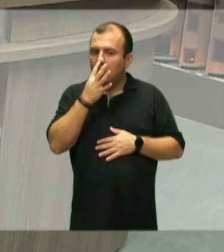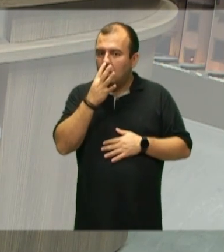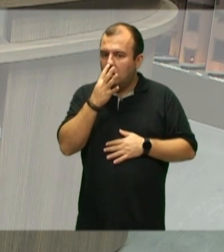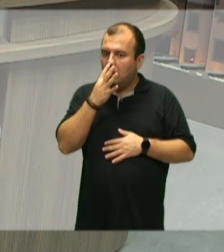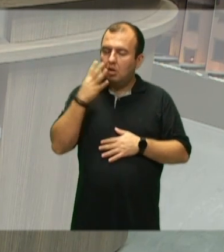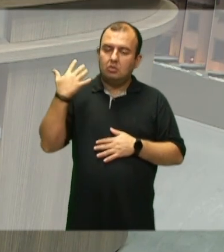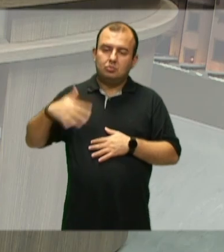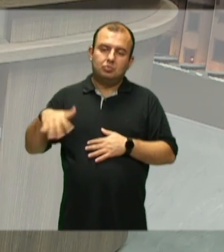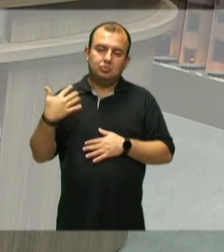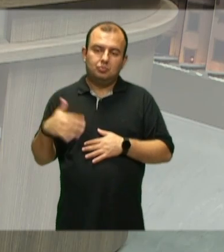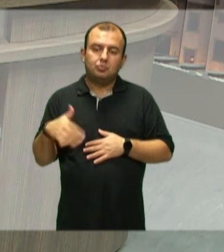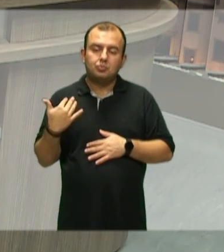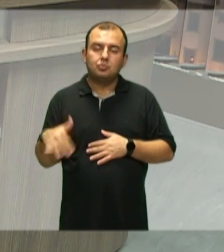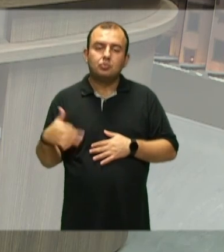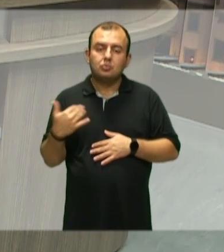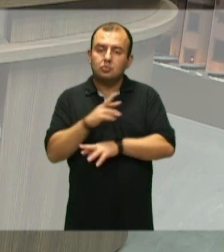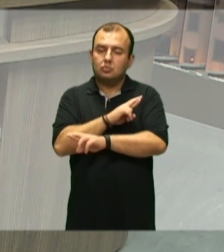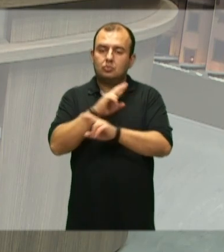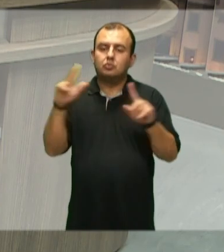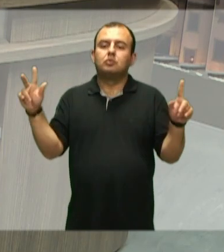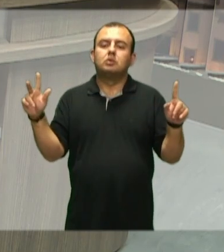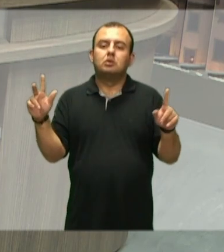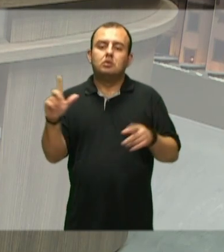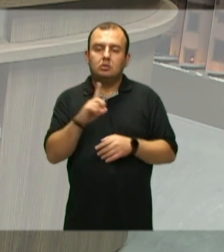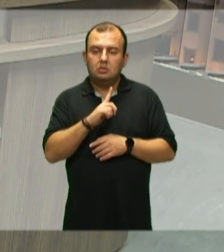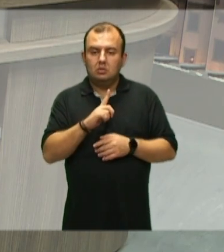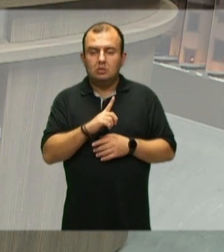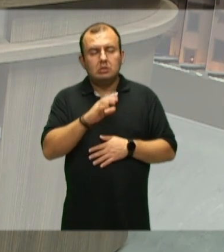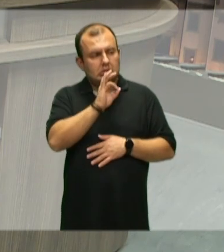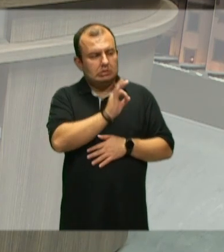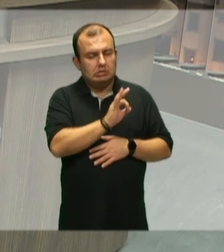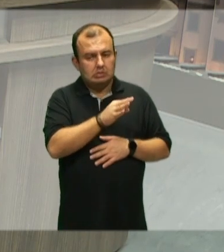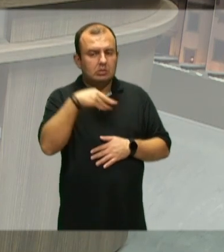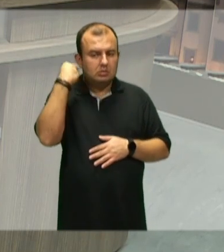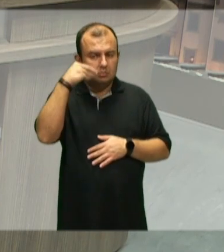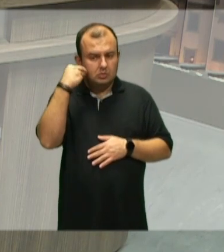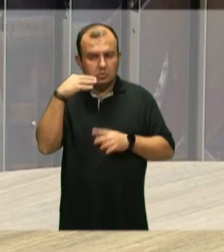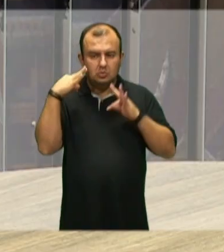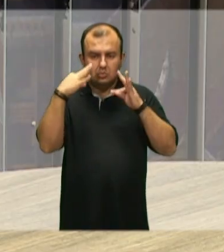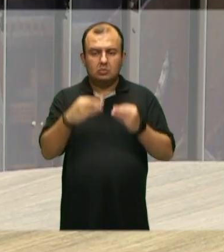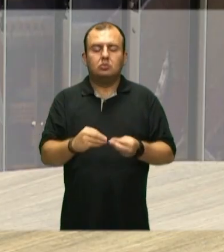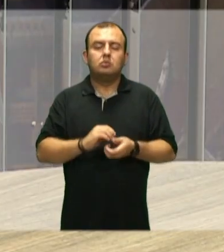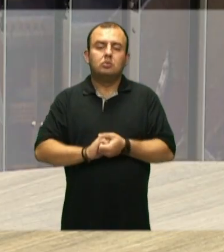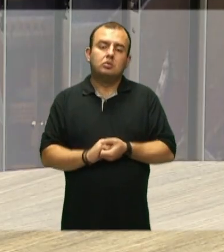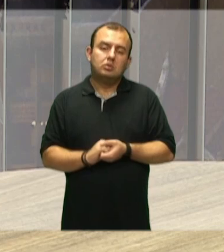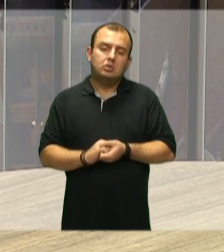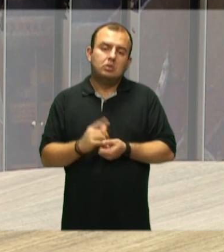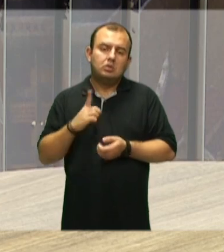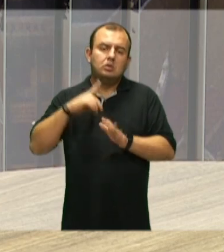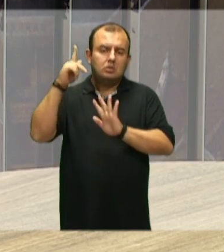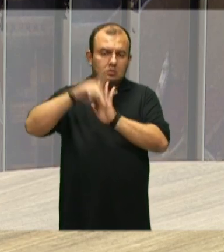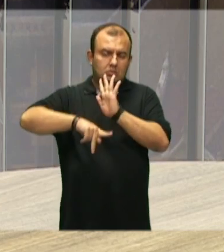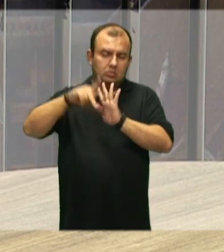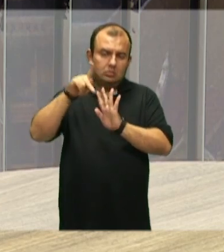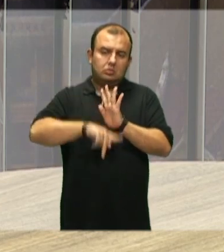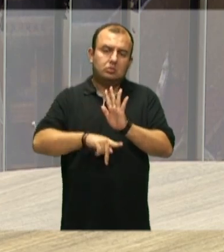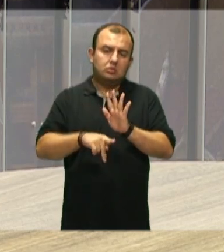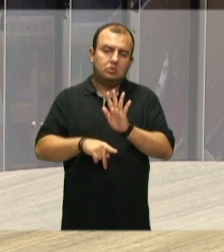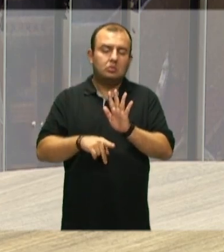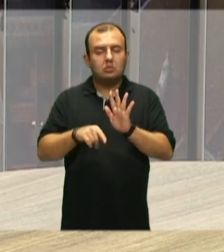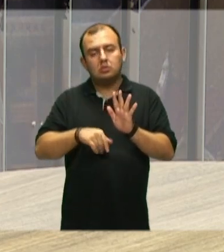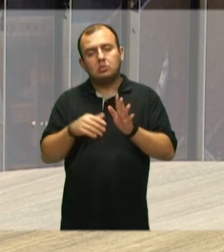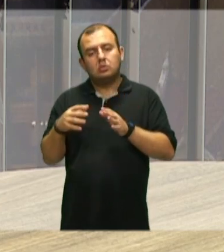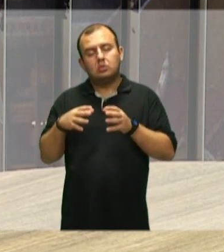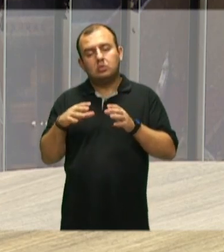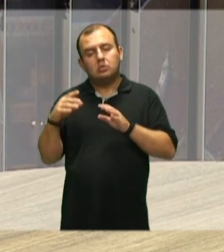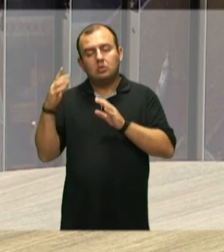por esse diferencial, né? Exatamente, da experiência como um todo, né? Tem muitos projetos que levam o teatro à